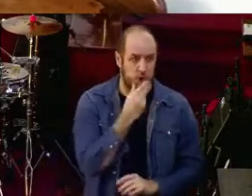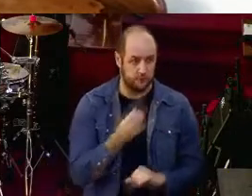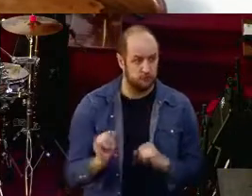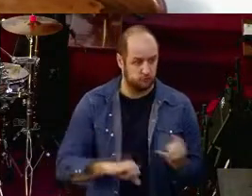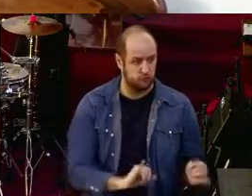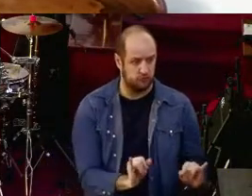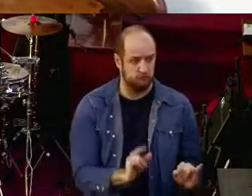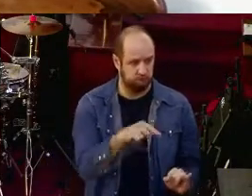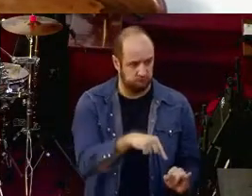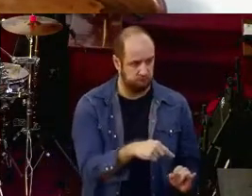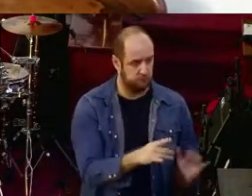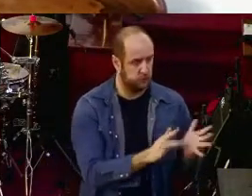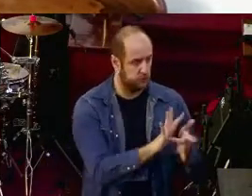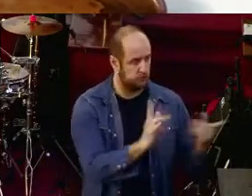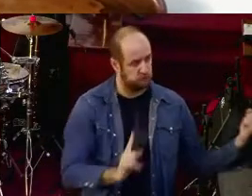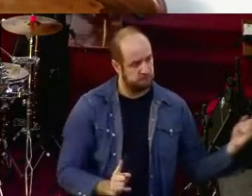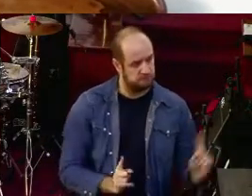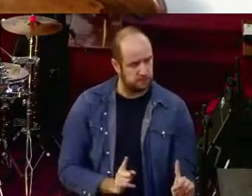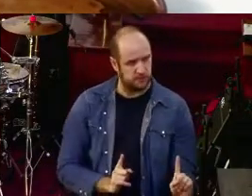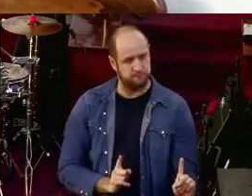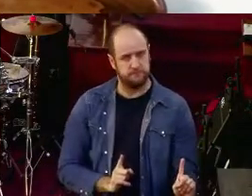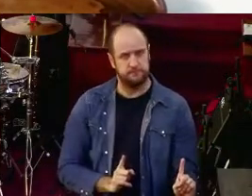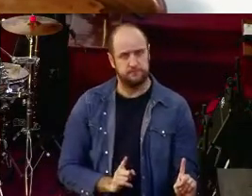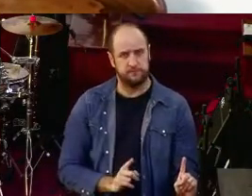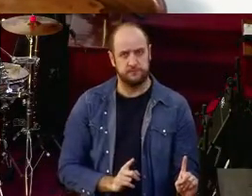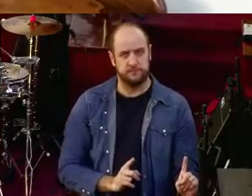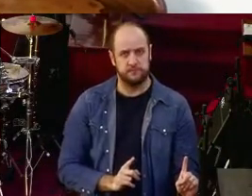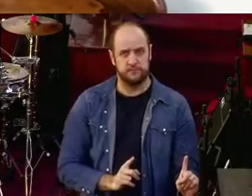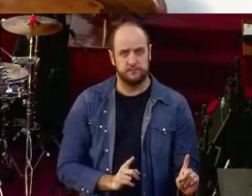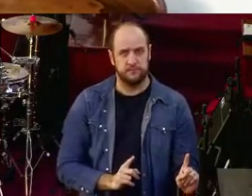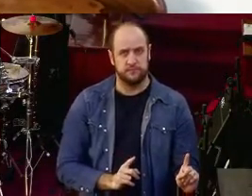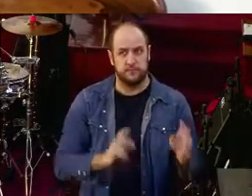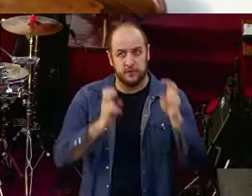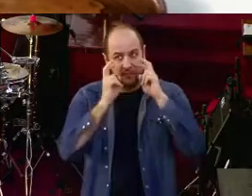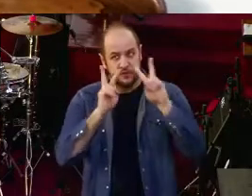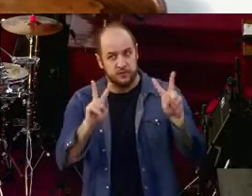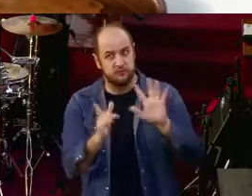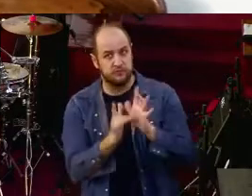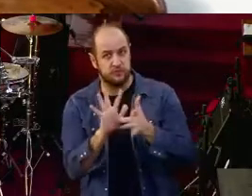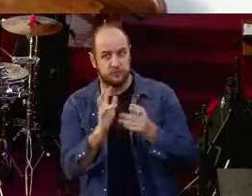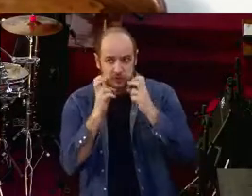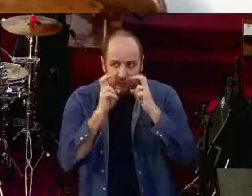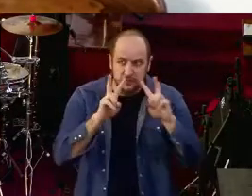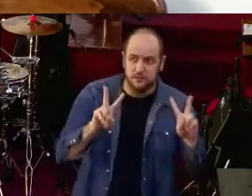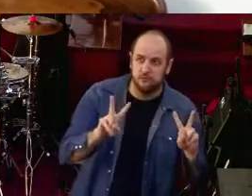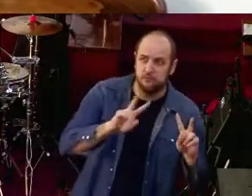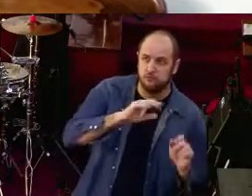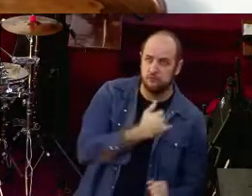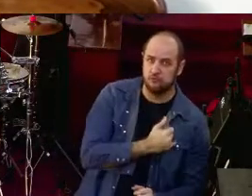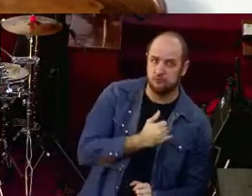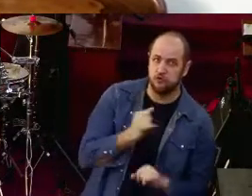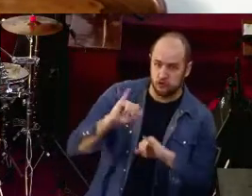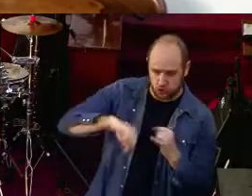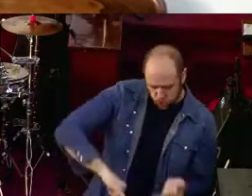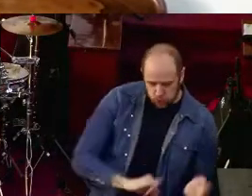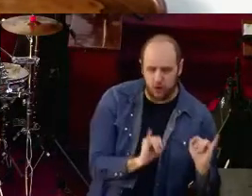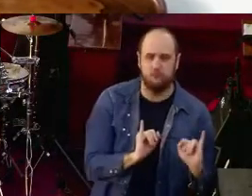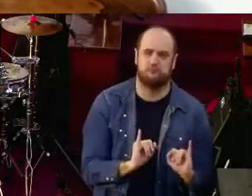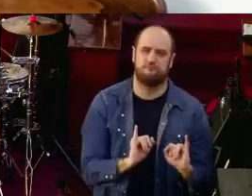foi para ser batizado. As duas visões diferentes são a de Jesus e de João, que nós vamos pensar nessas duas